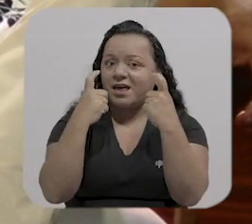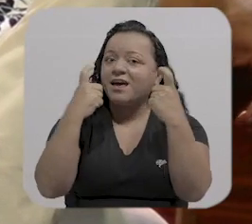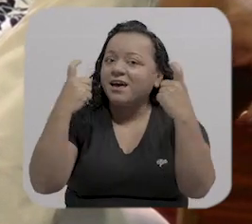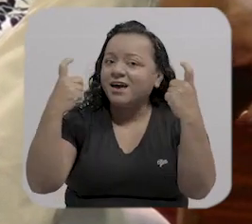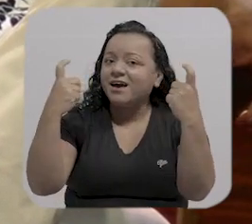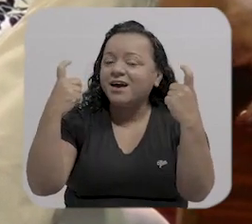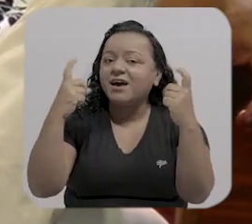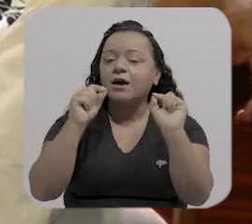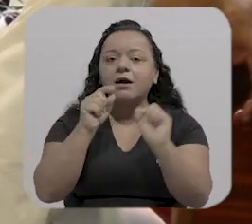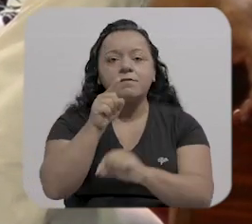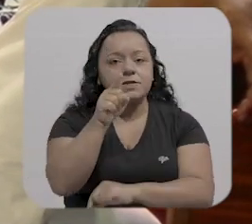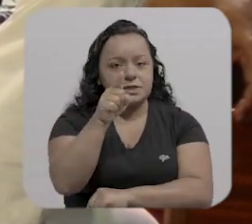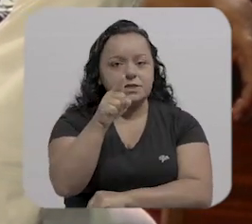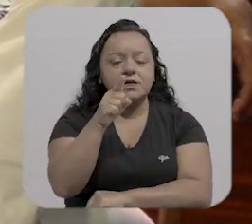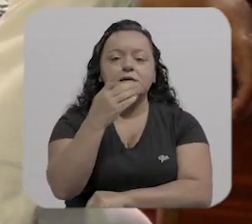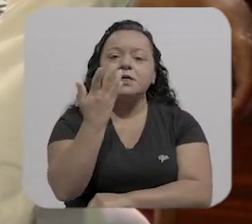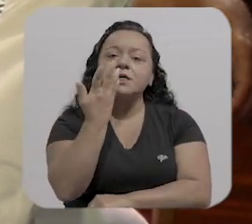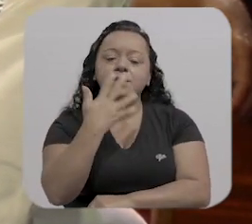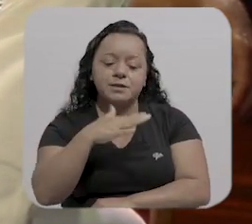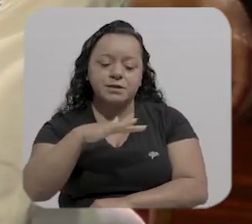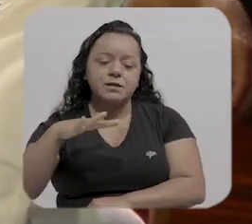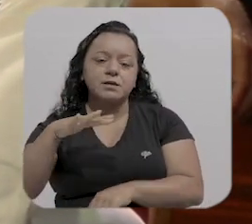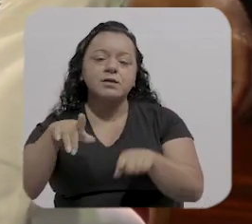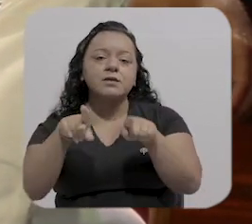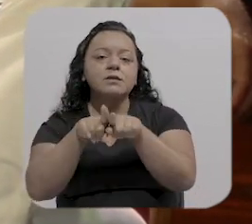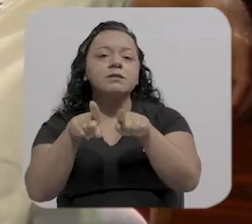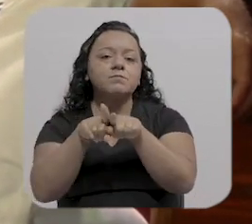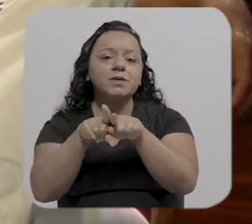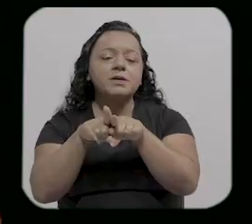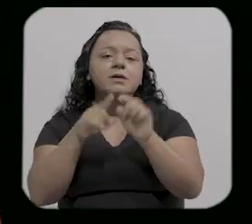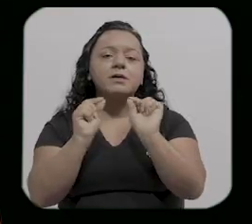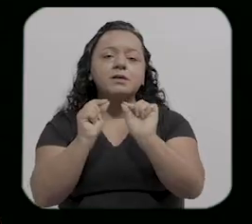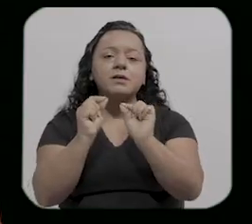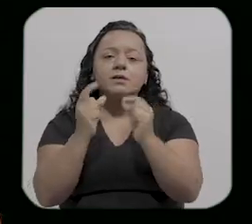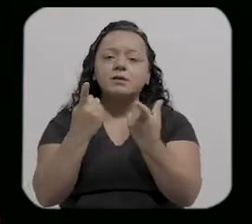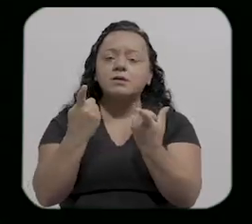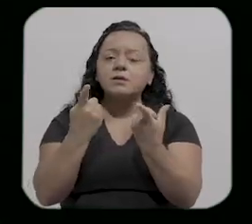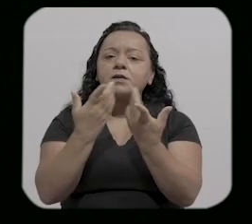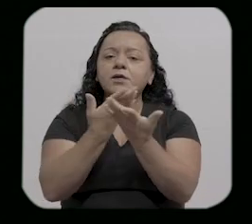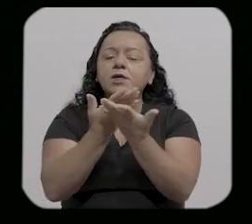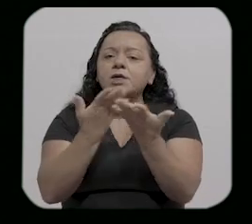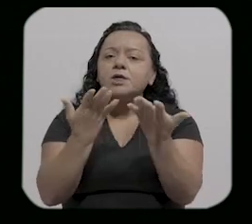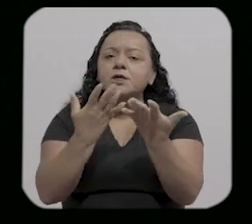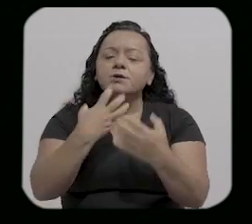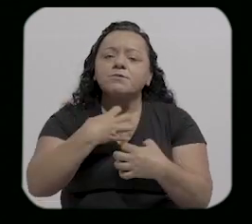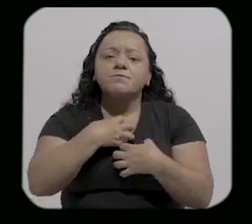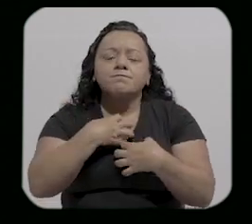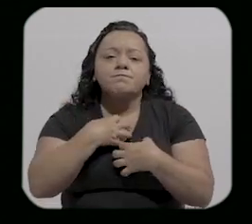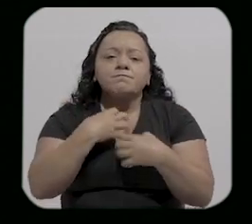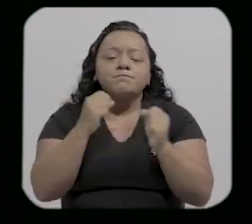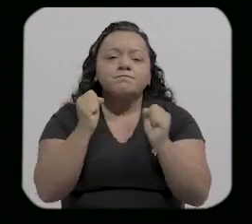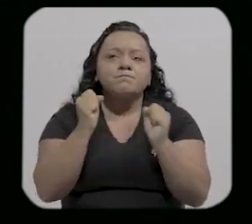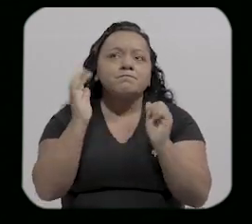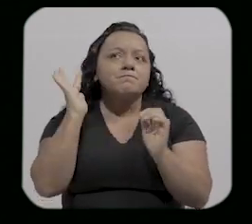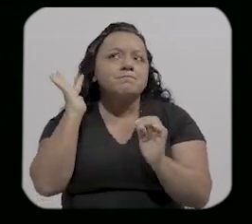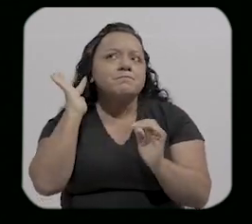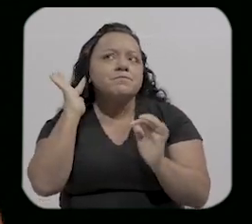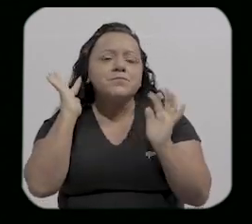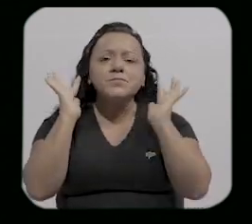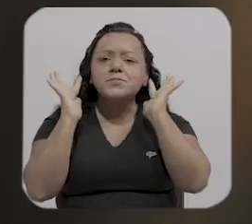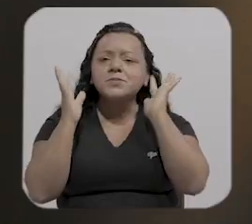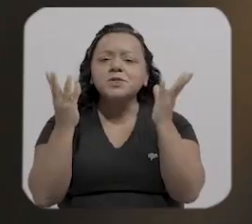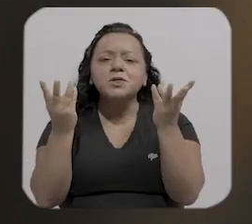olhar curioso. Você, criança, também, além de aguçar os sentidos no sentido da